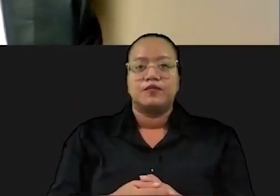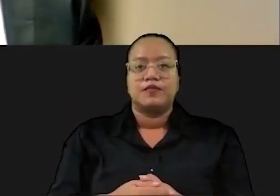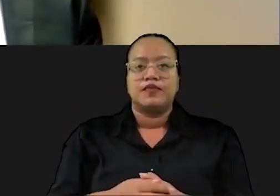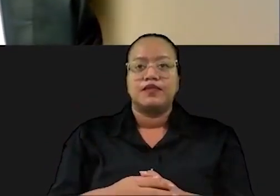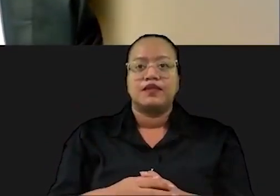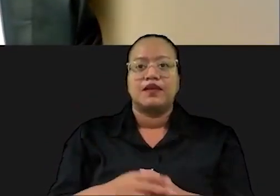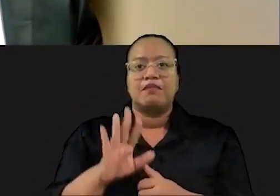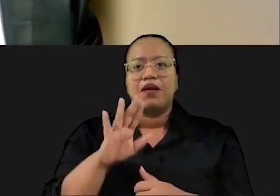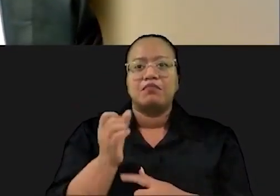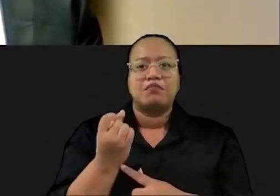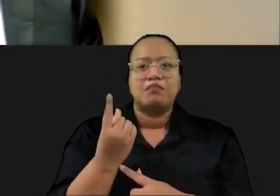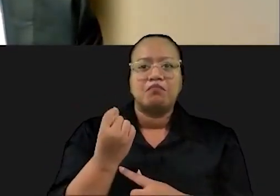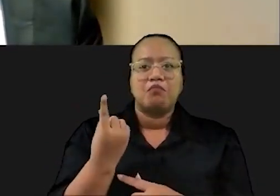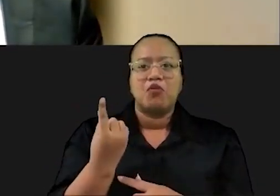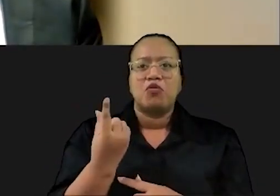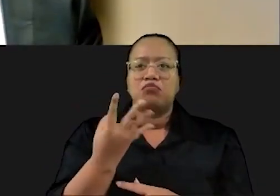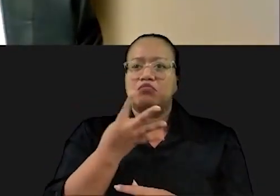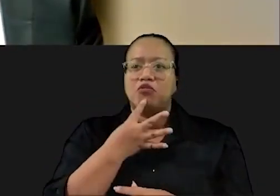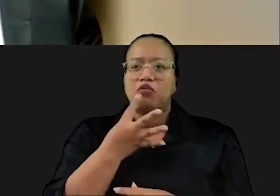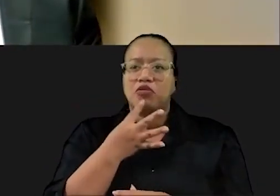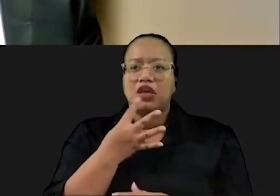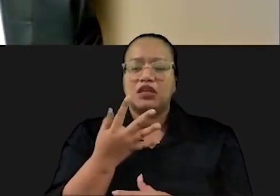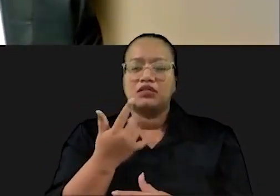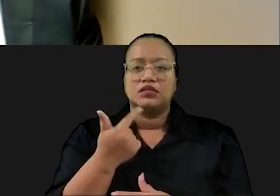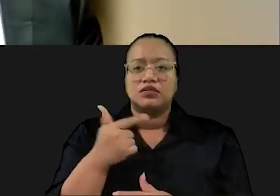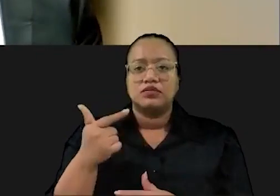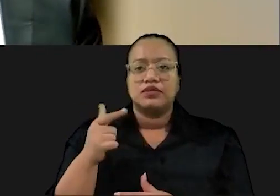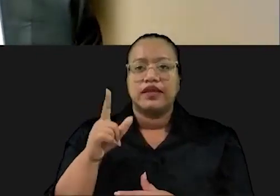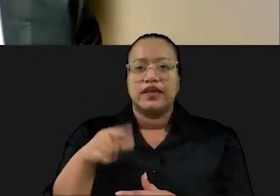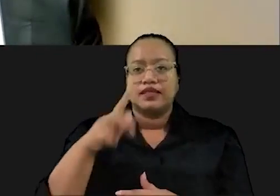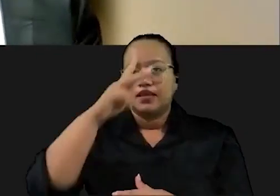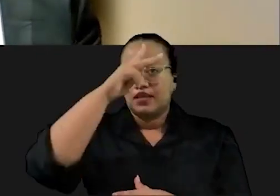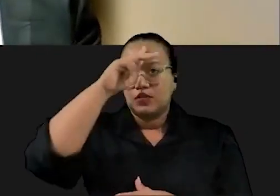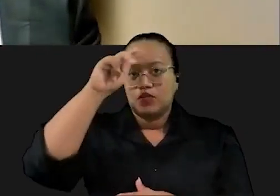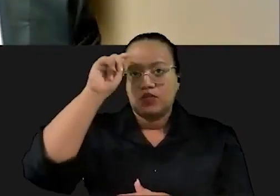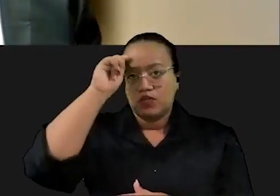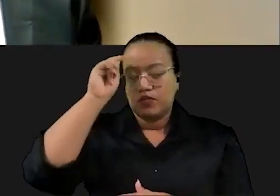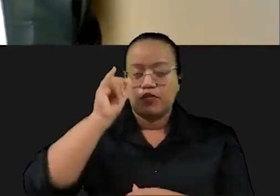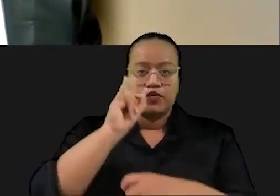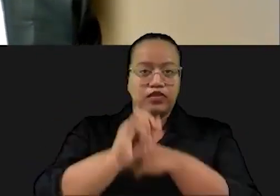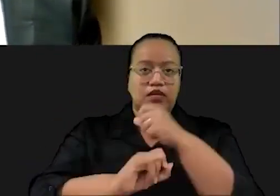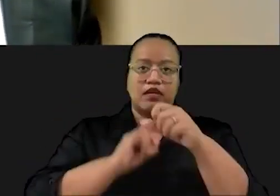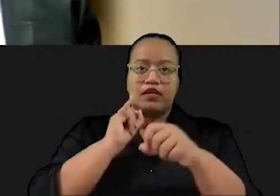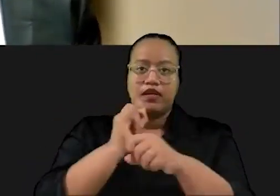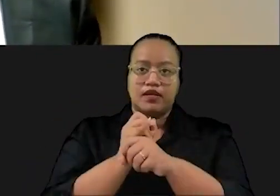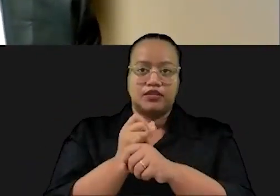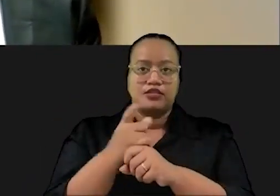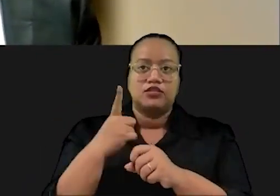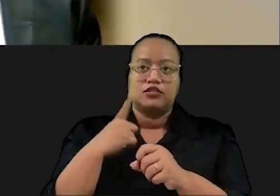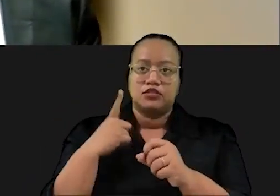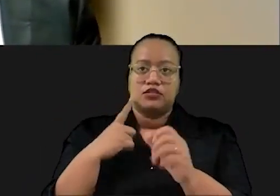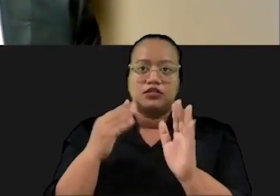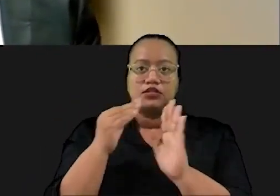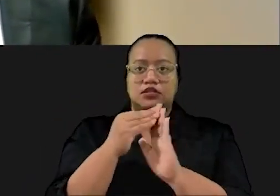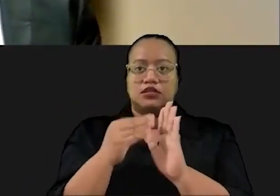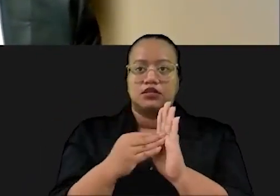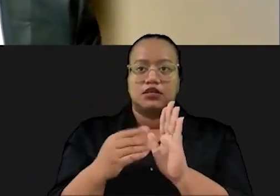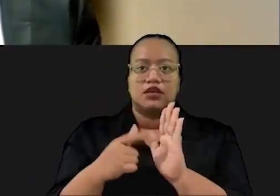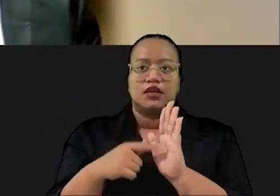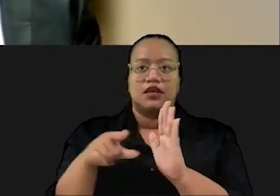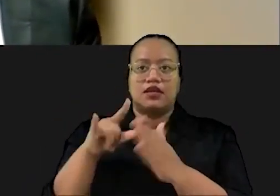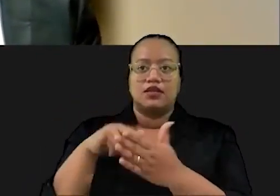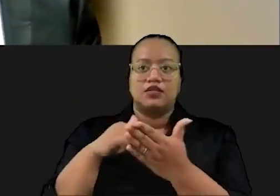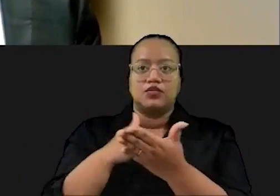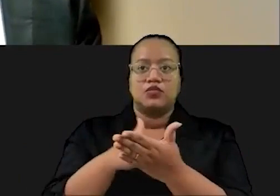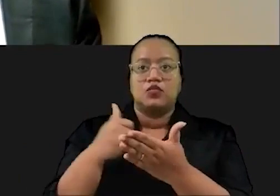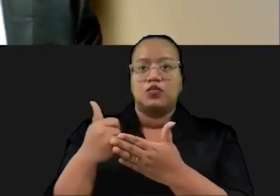é fato público, está na internet, tudo isso que eu estou, na verdade, expondo aqui, é tirado da documentação técnica do sistema que está disponível